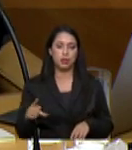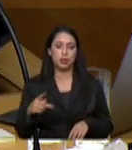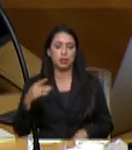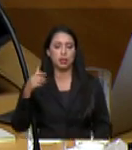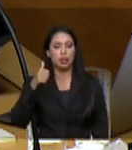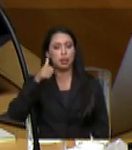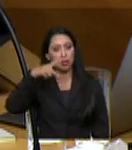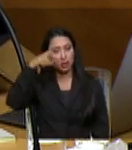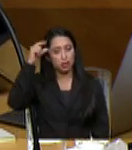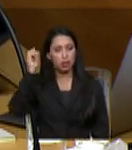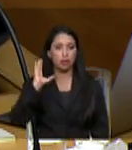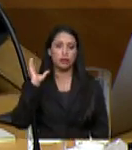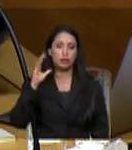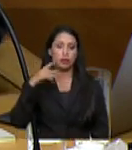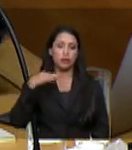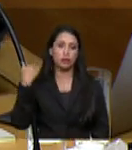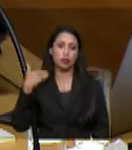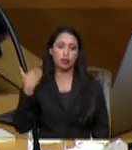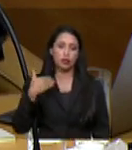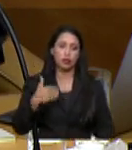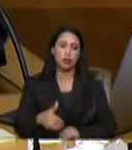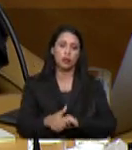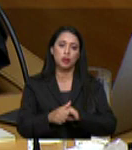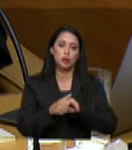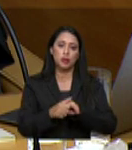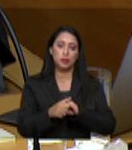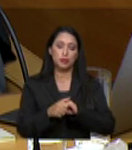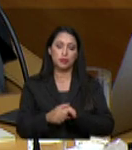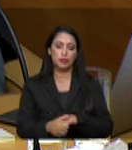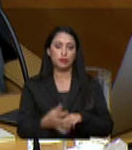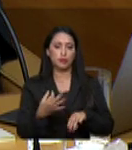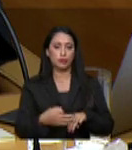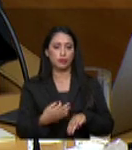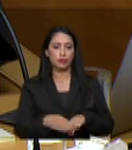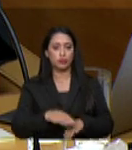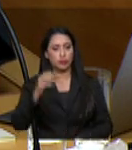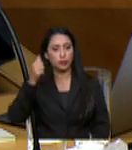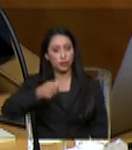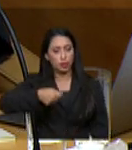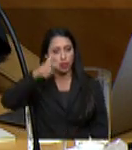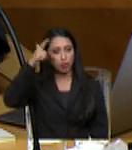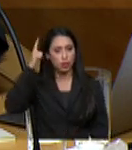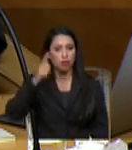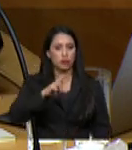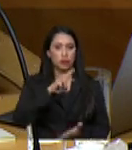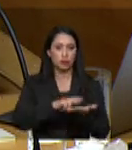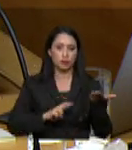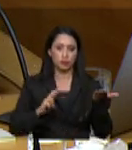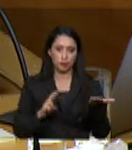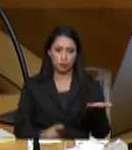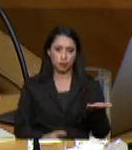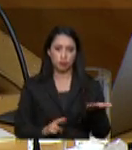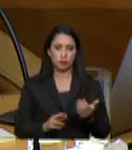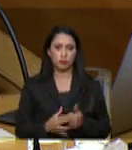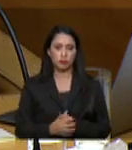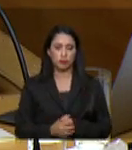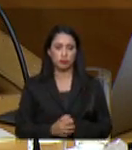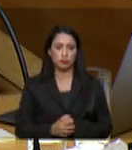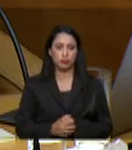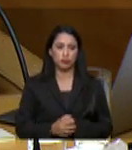aqui conosco no plenário comprimento igualmente internet o Ministro Alexandre de Moraes O relator